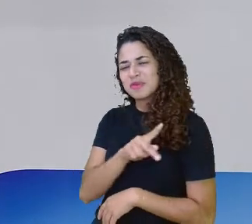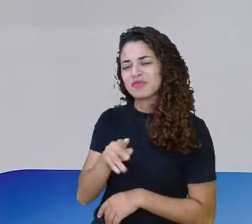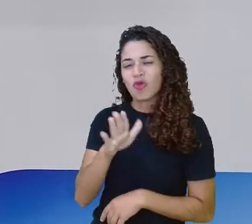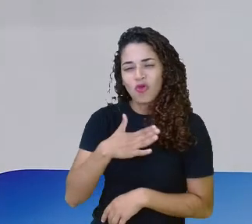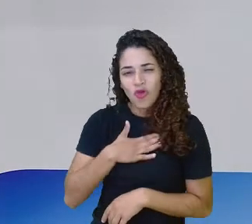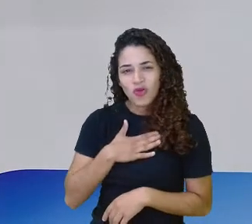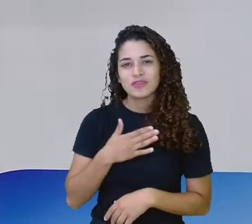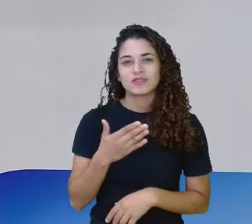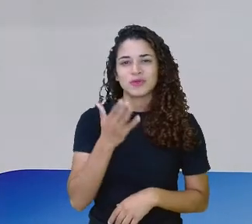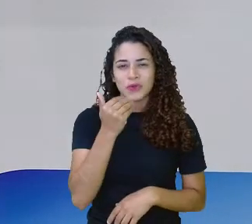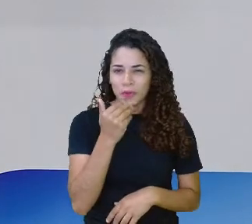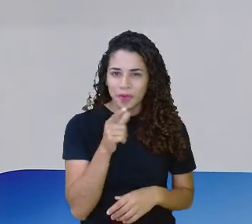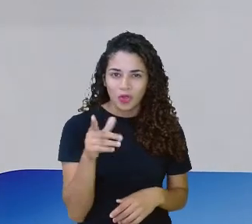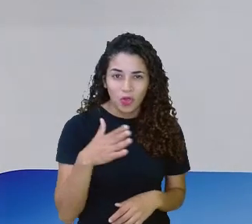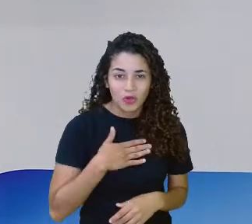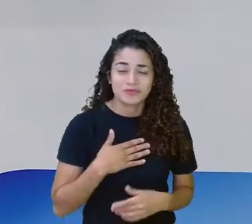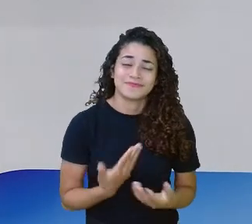comer?